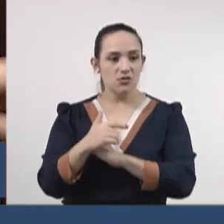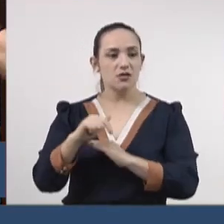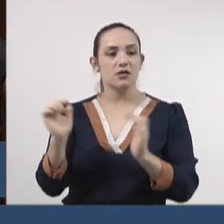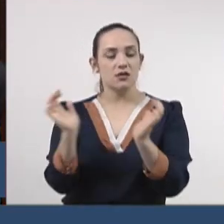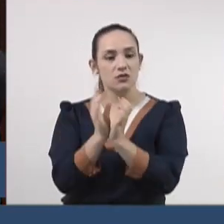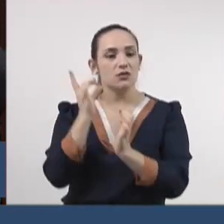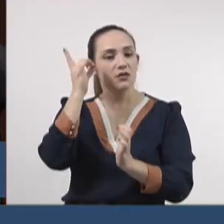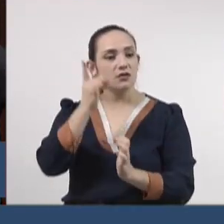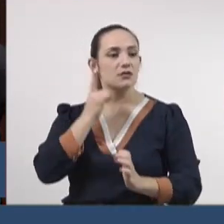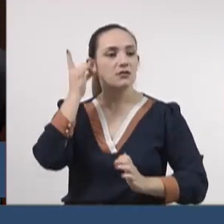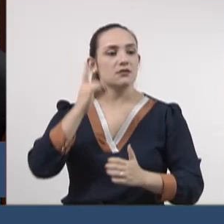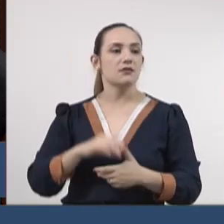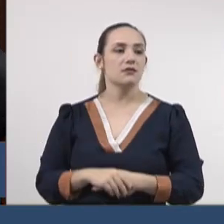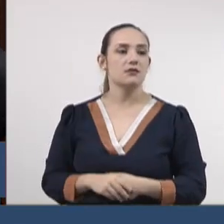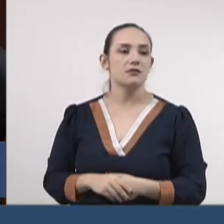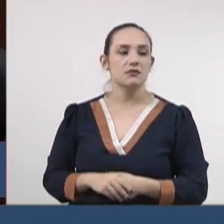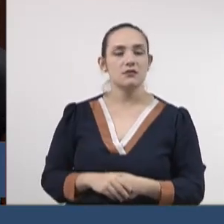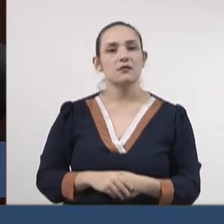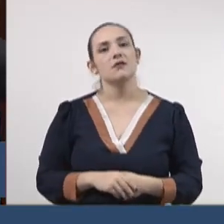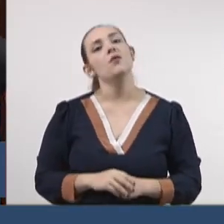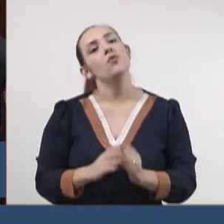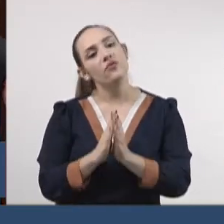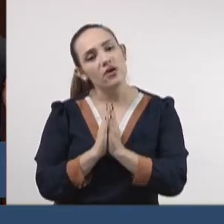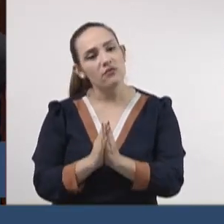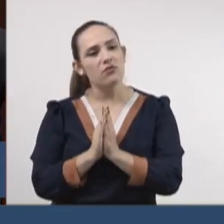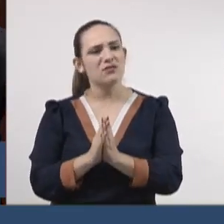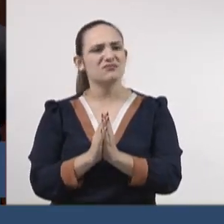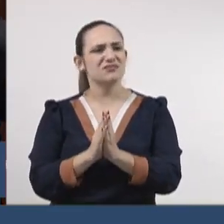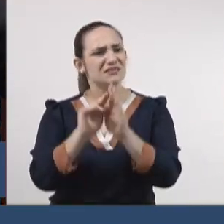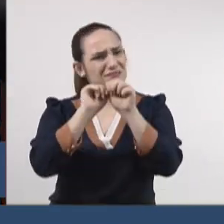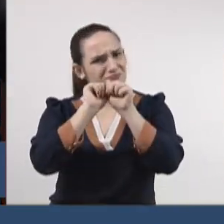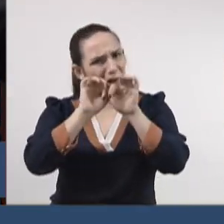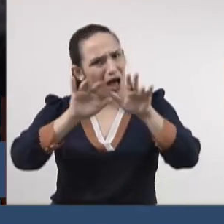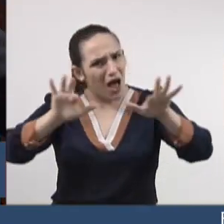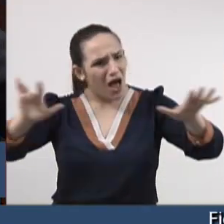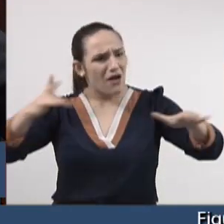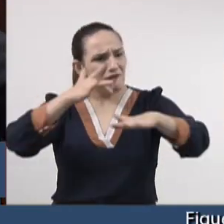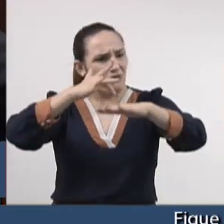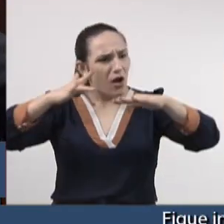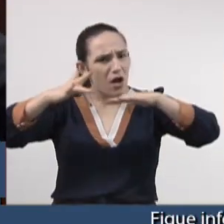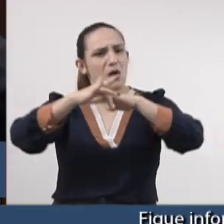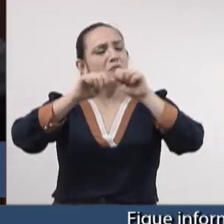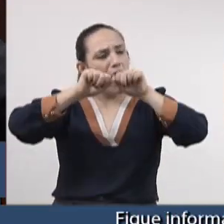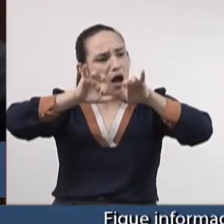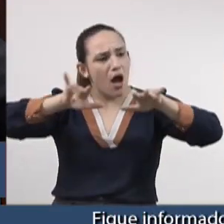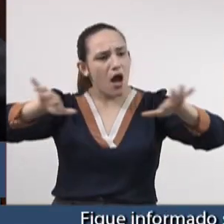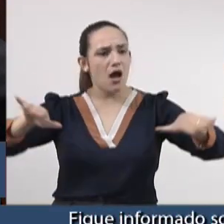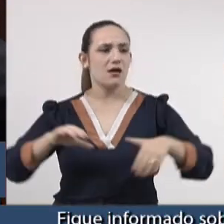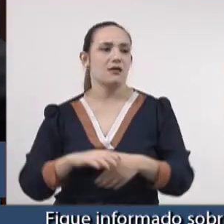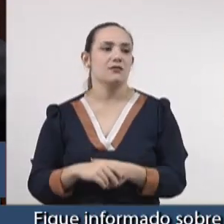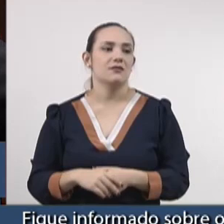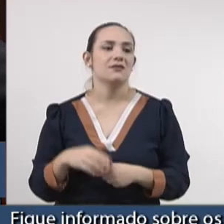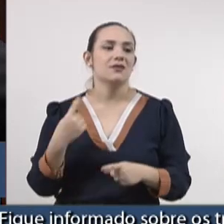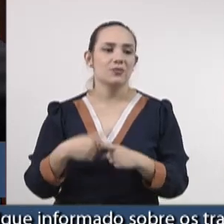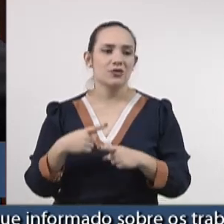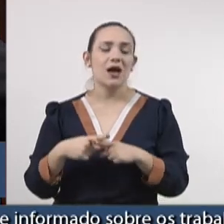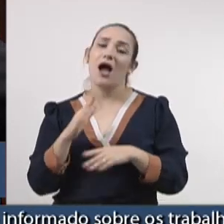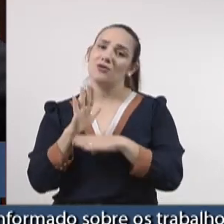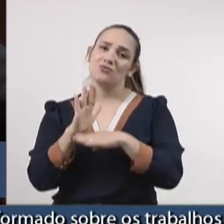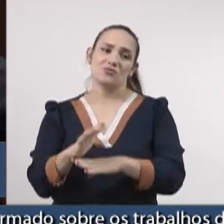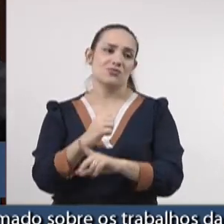Deputados de outras para que promovam nas suas redes sociais essas informações porque ganha nossa sociedade